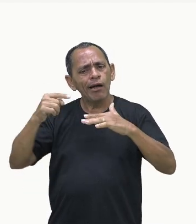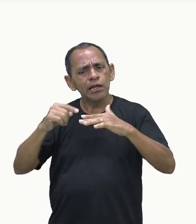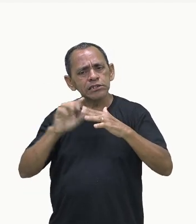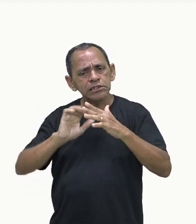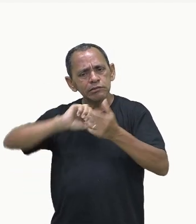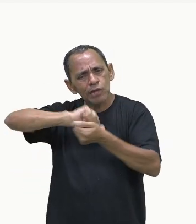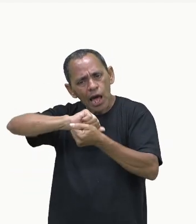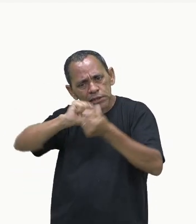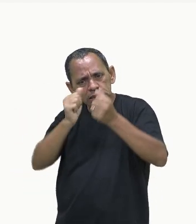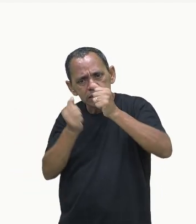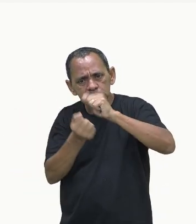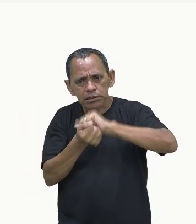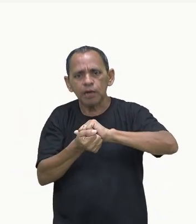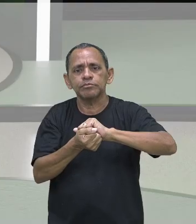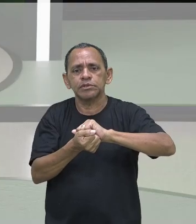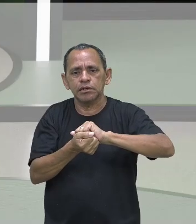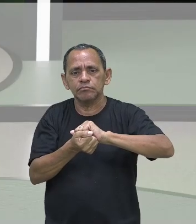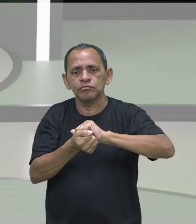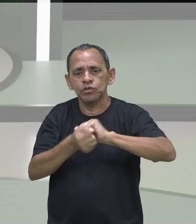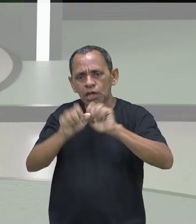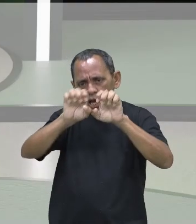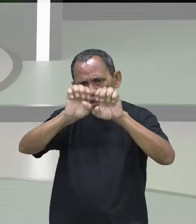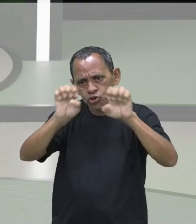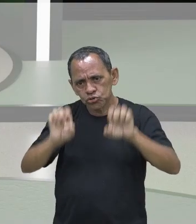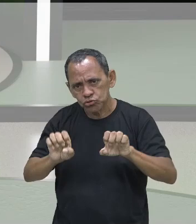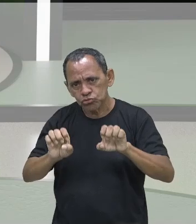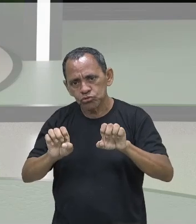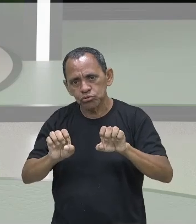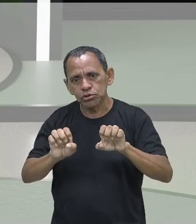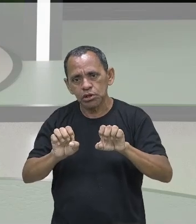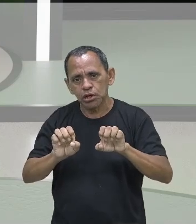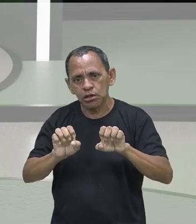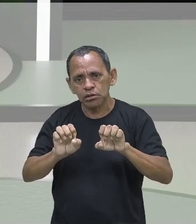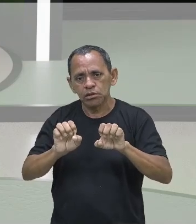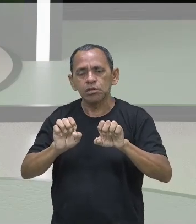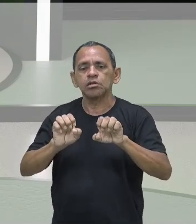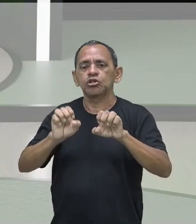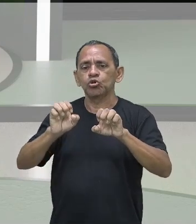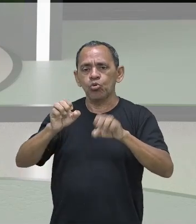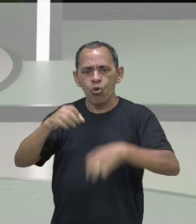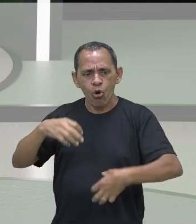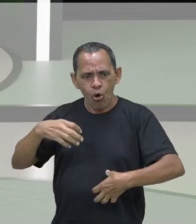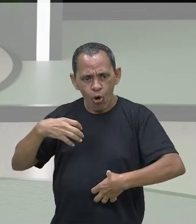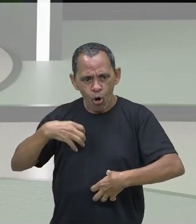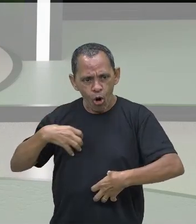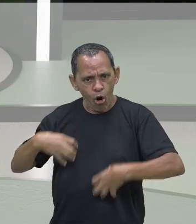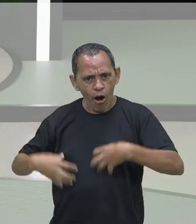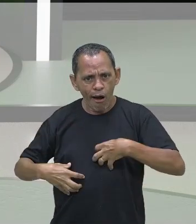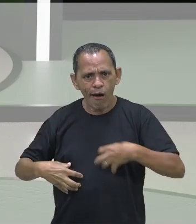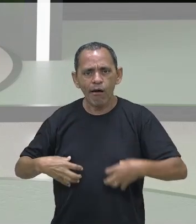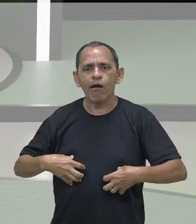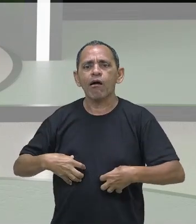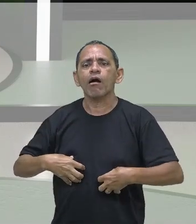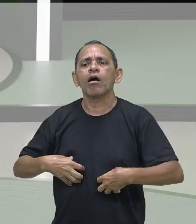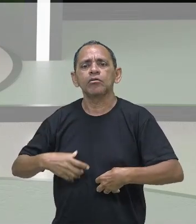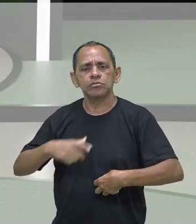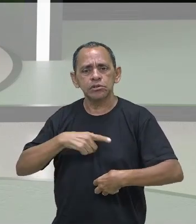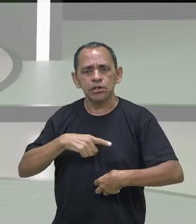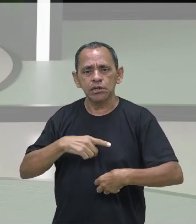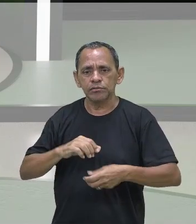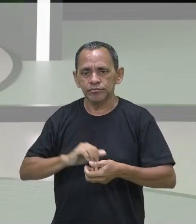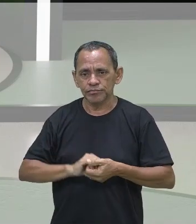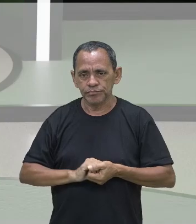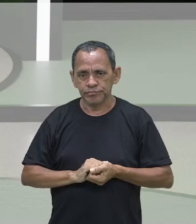adequa, digamos assim, à estrutura que aquele órgão possui. Imaginem, deixa eu comentar com